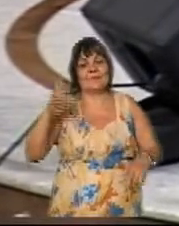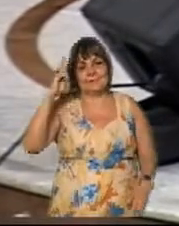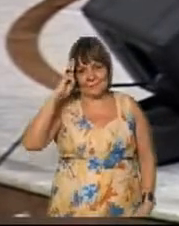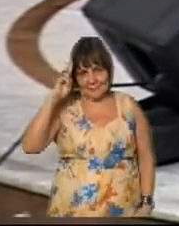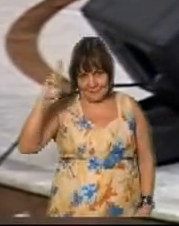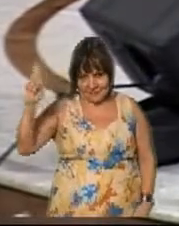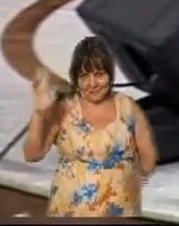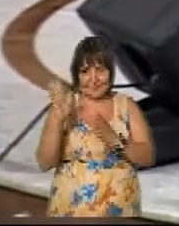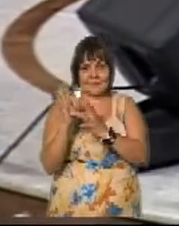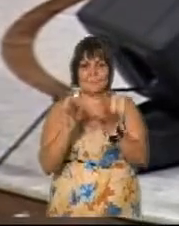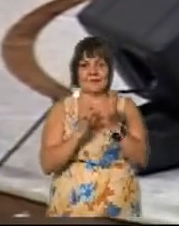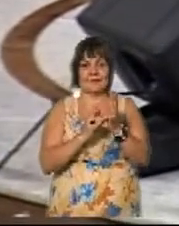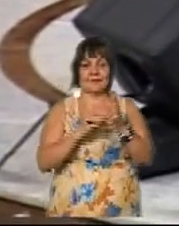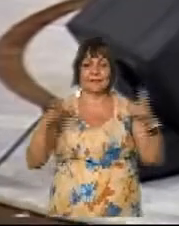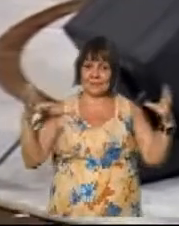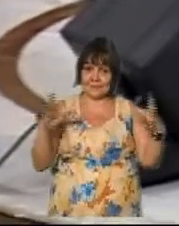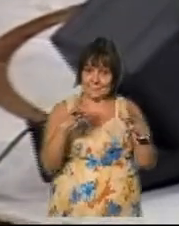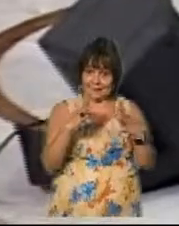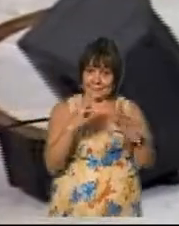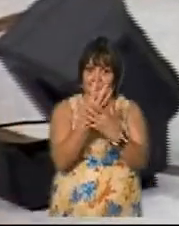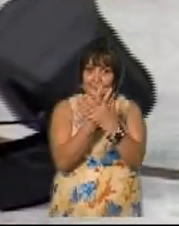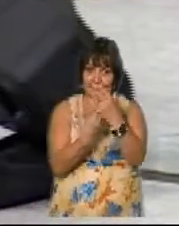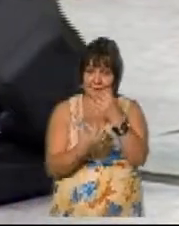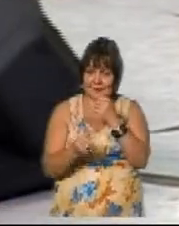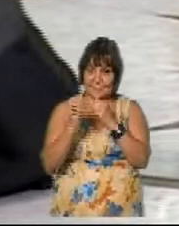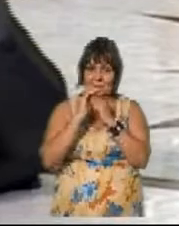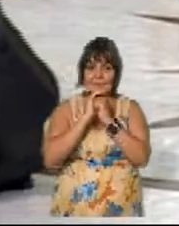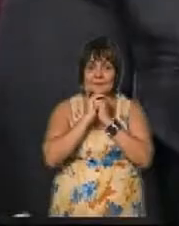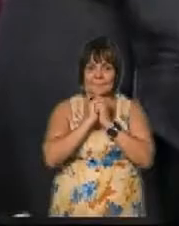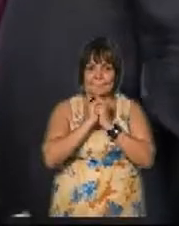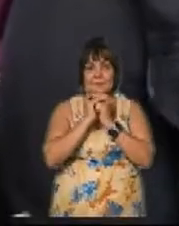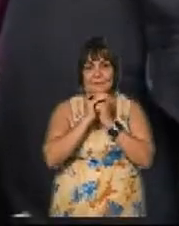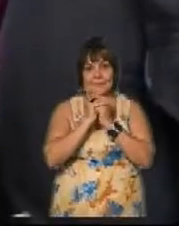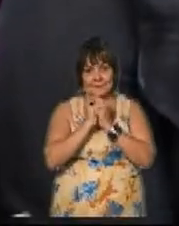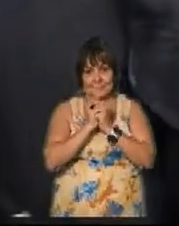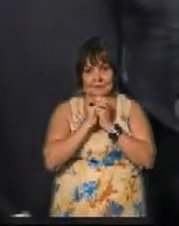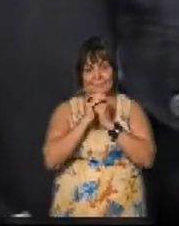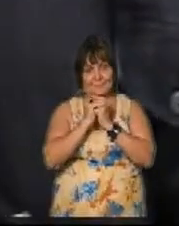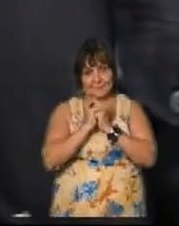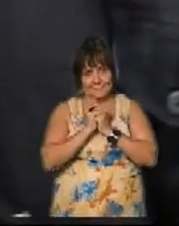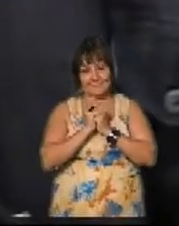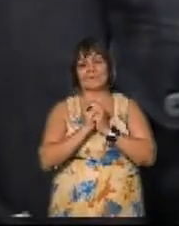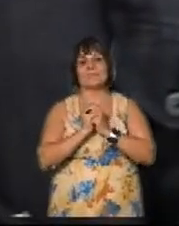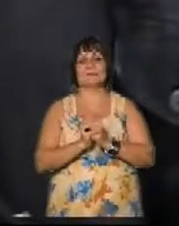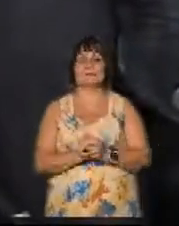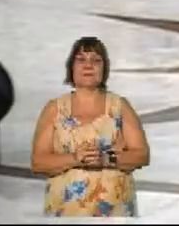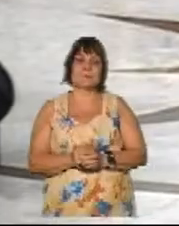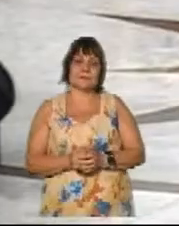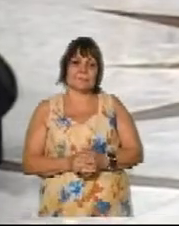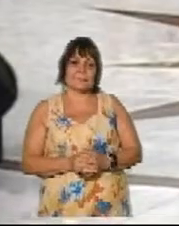fé. E todo o povo de Deus diga: amém, amém e